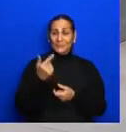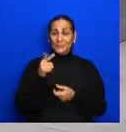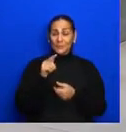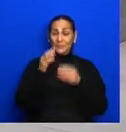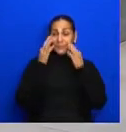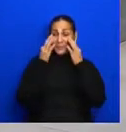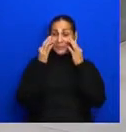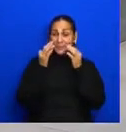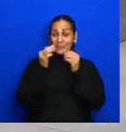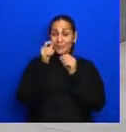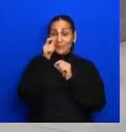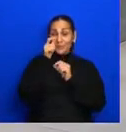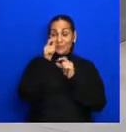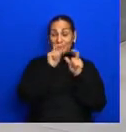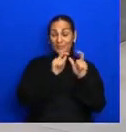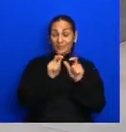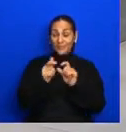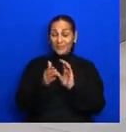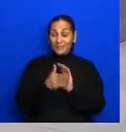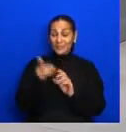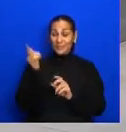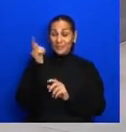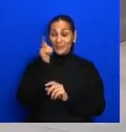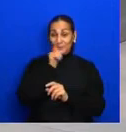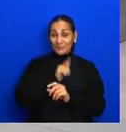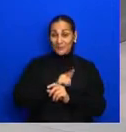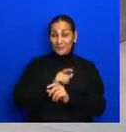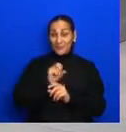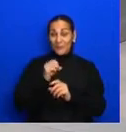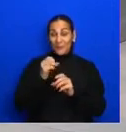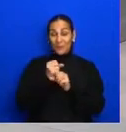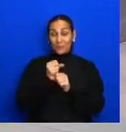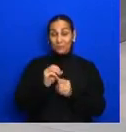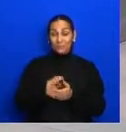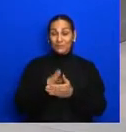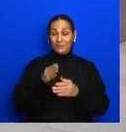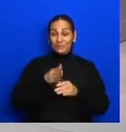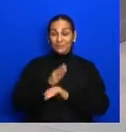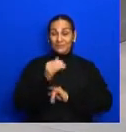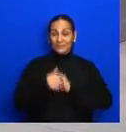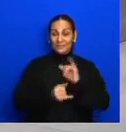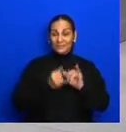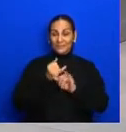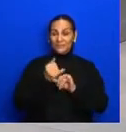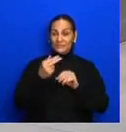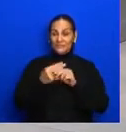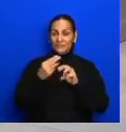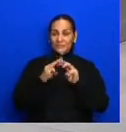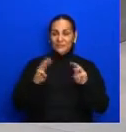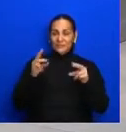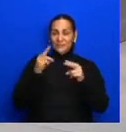a apuração, você vai poder saber de onde são as apostas premiadas ou se o prêmio está acumulado acessando loterias.caixa.gov.br.